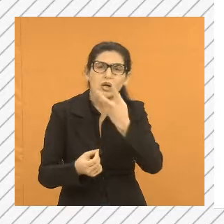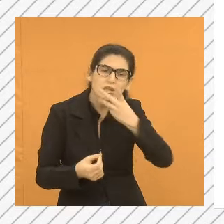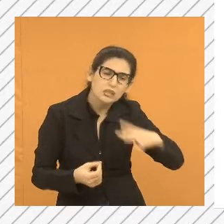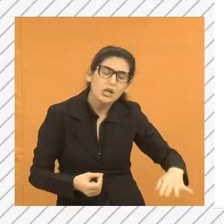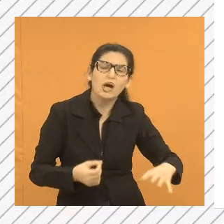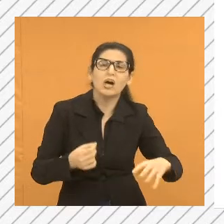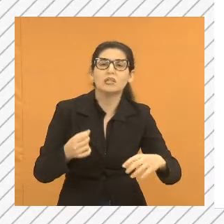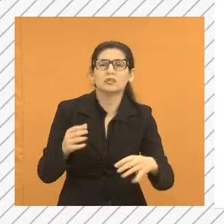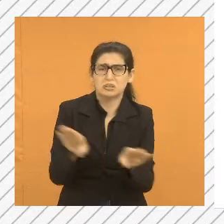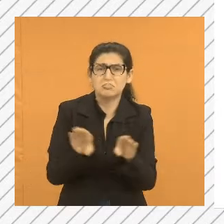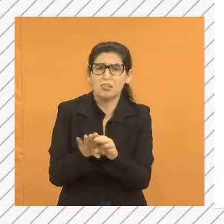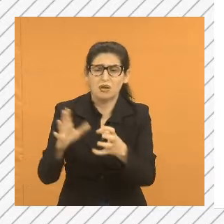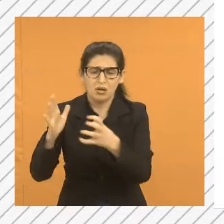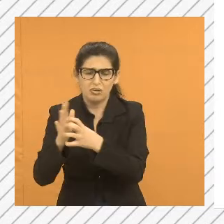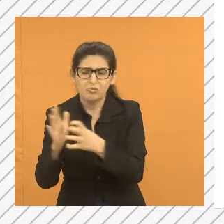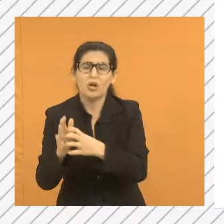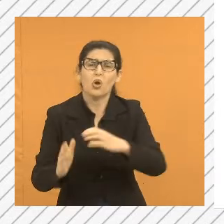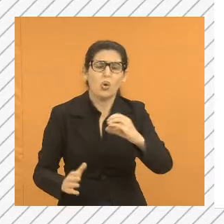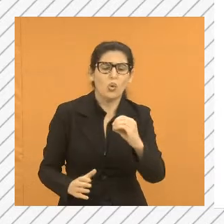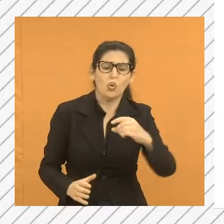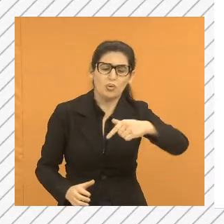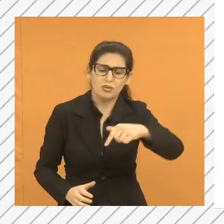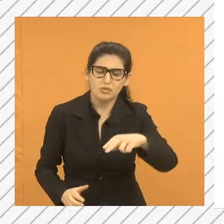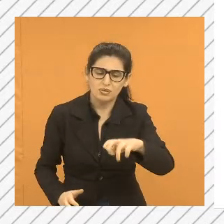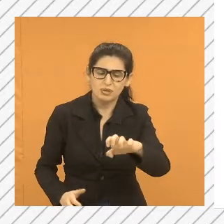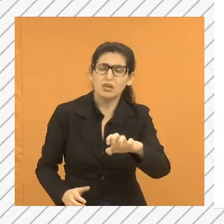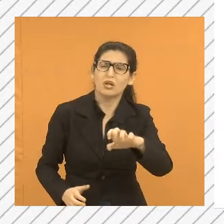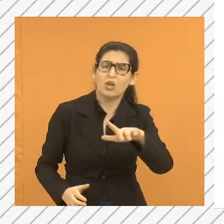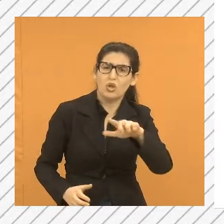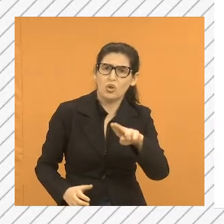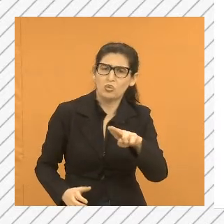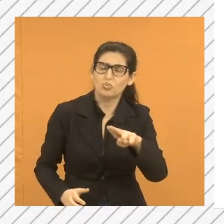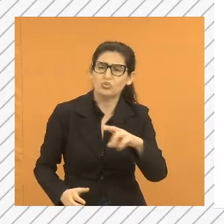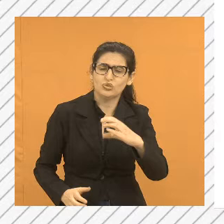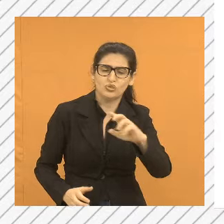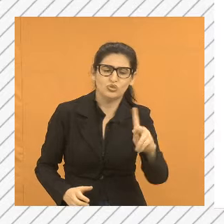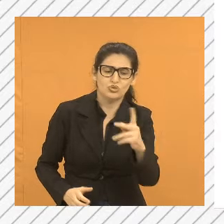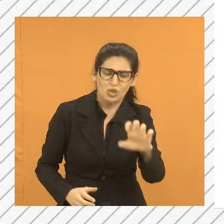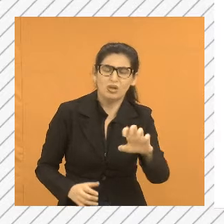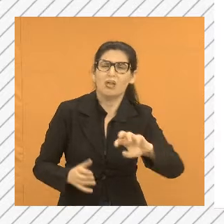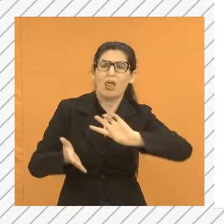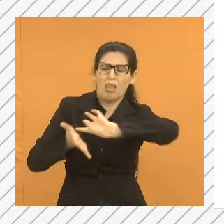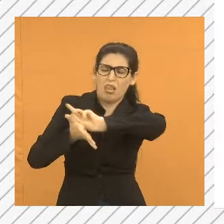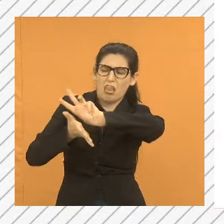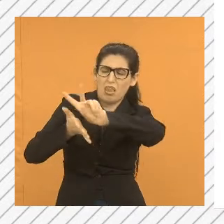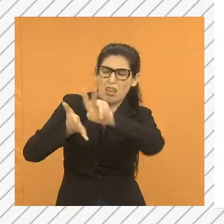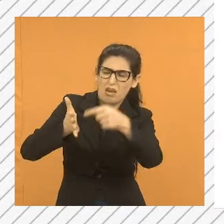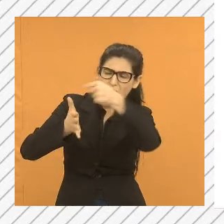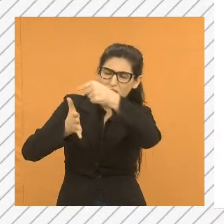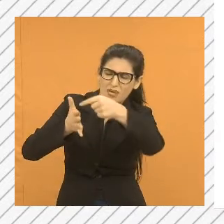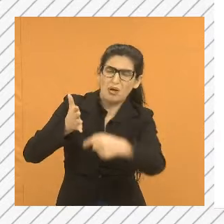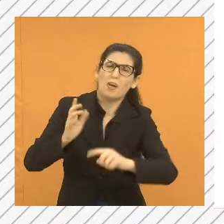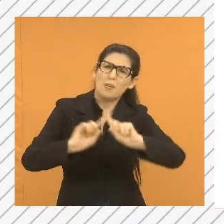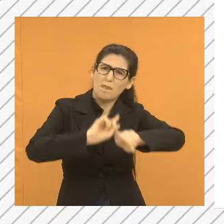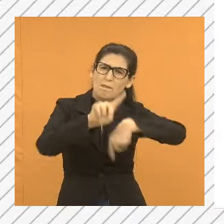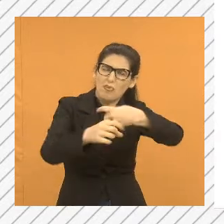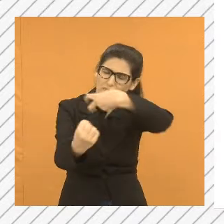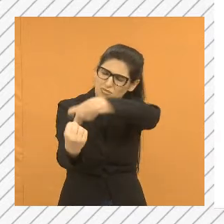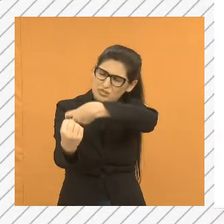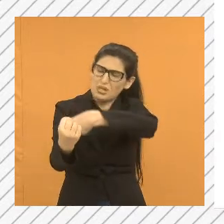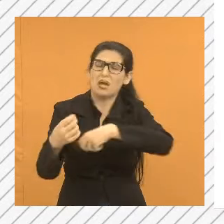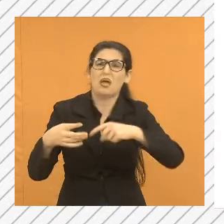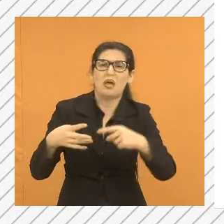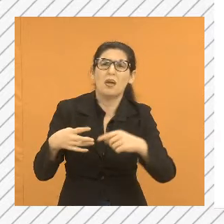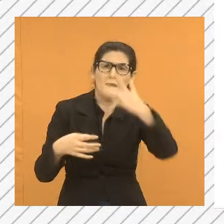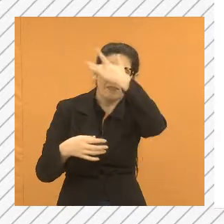ao HIV, doenças exantemáticas, eventos adversos em pós-vacinação, gestante